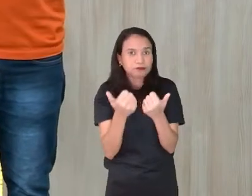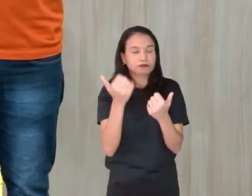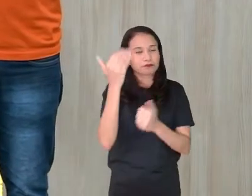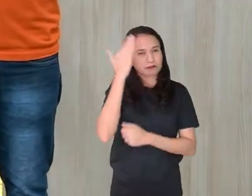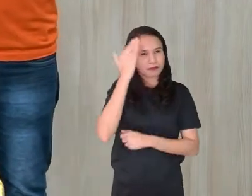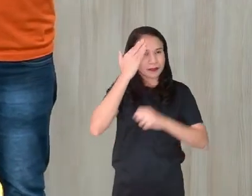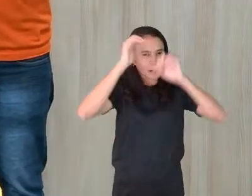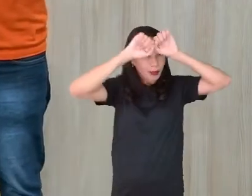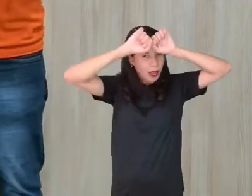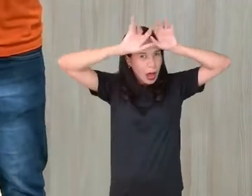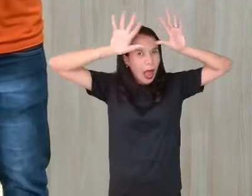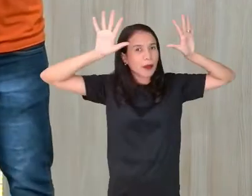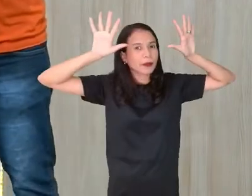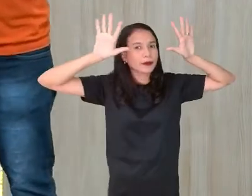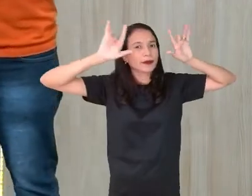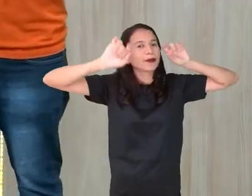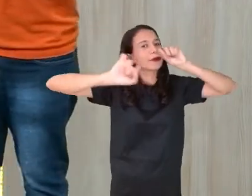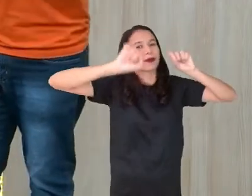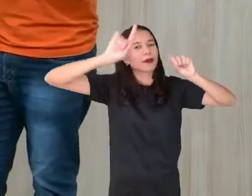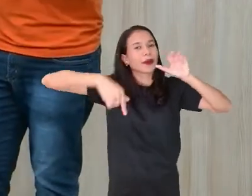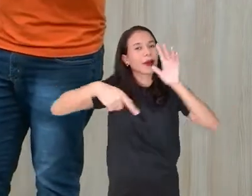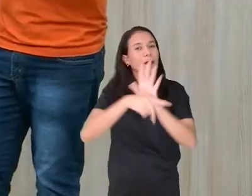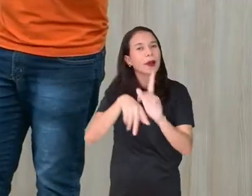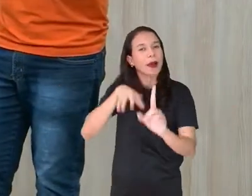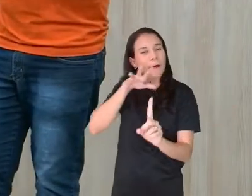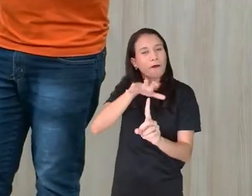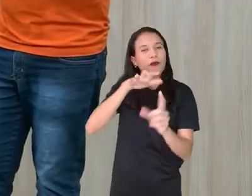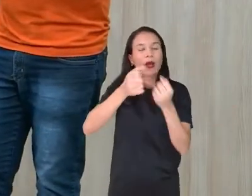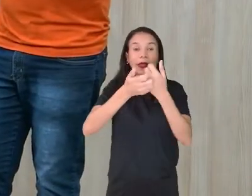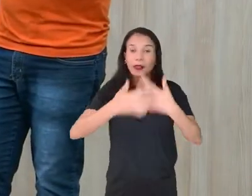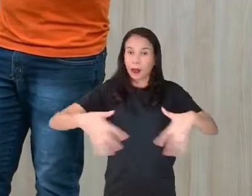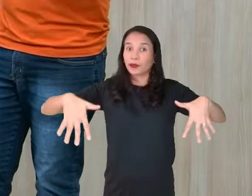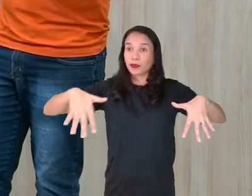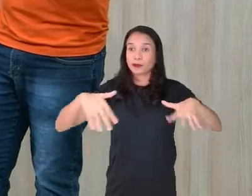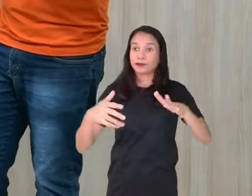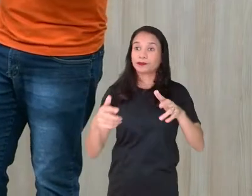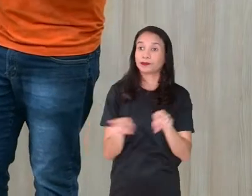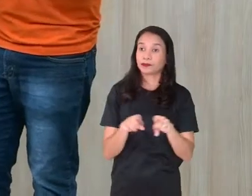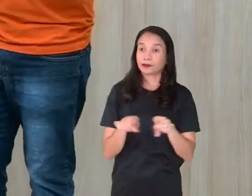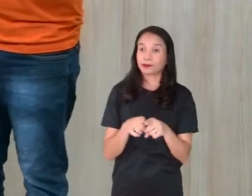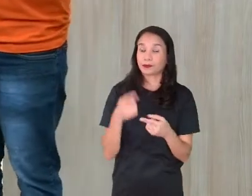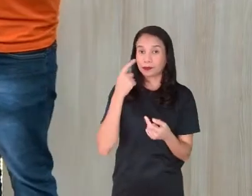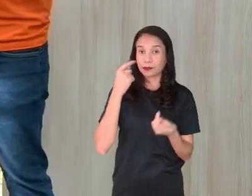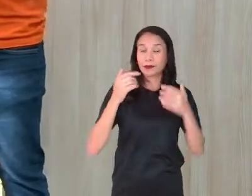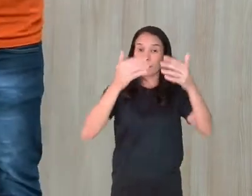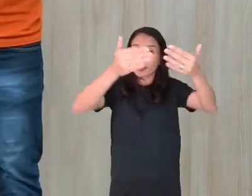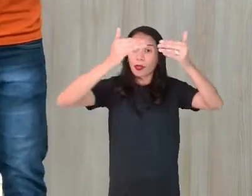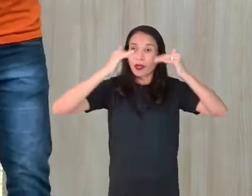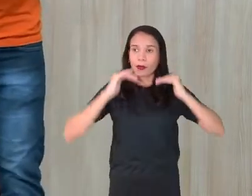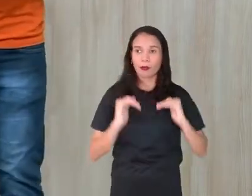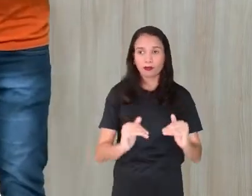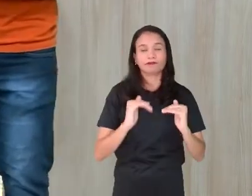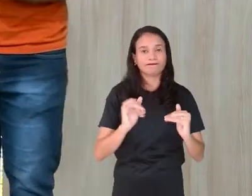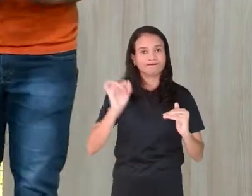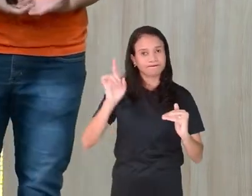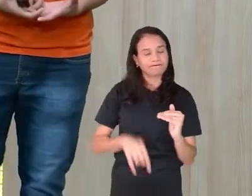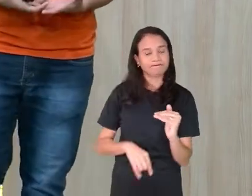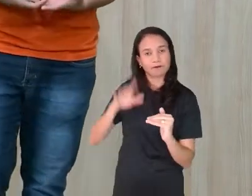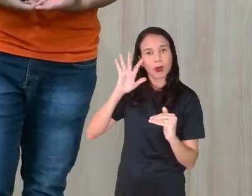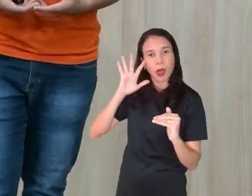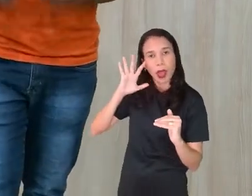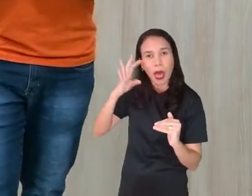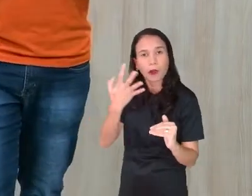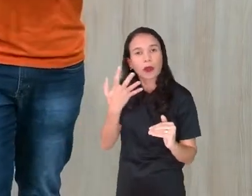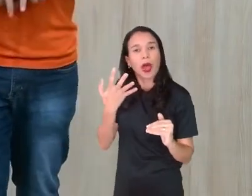para clarear aí um pouco sobre esses impactos naturais. E aí, ó, aqui embaixo a gente já tem uma